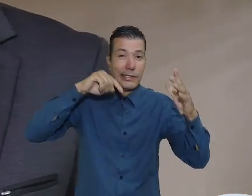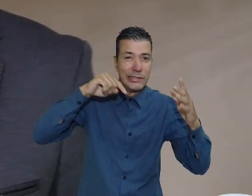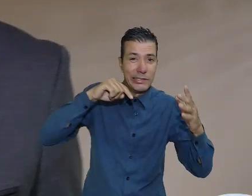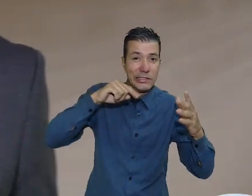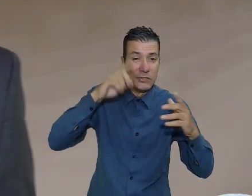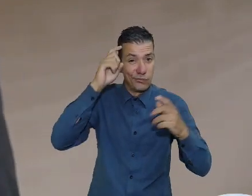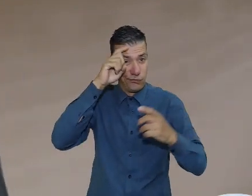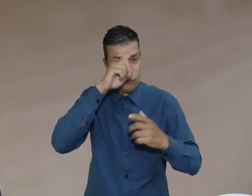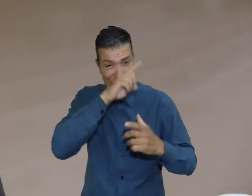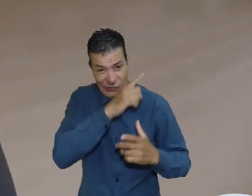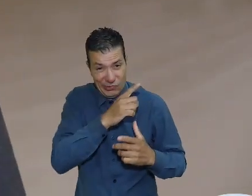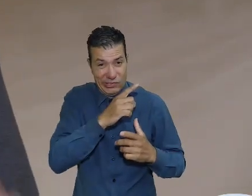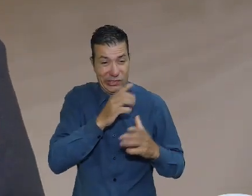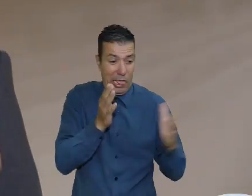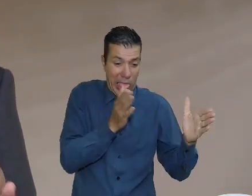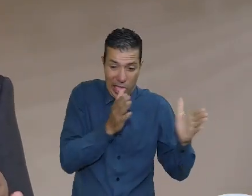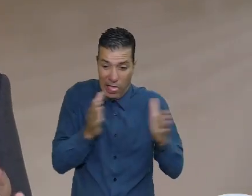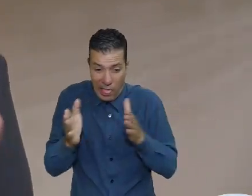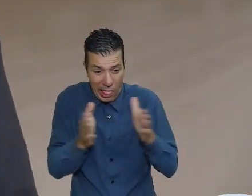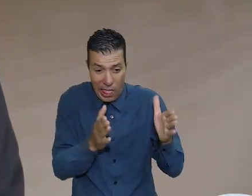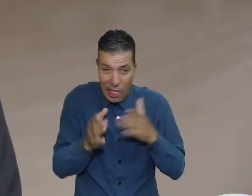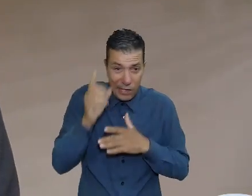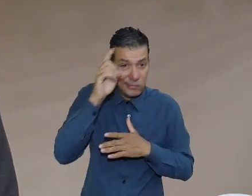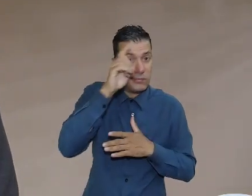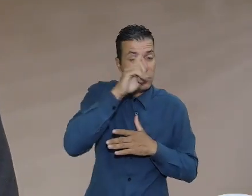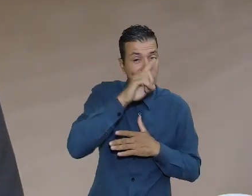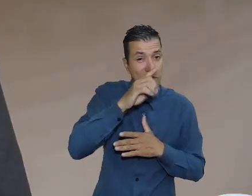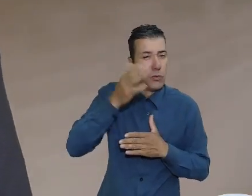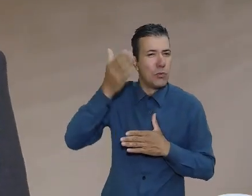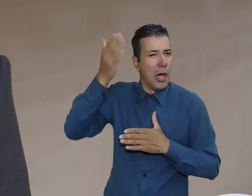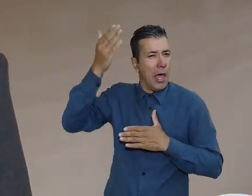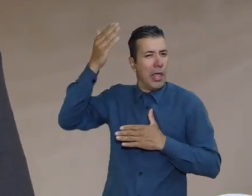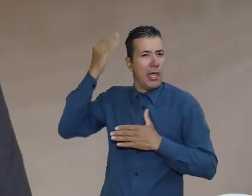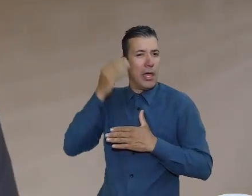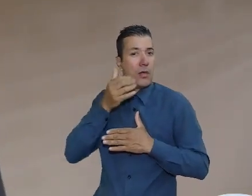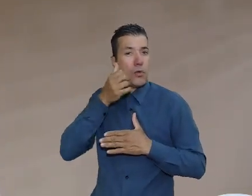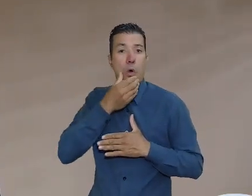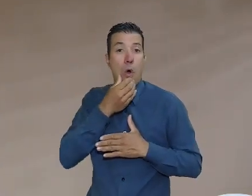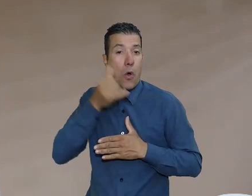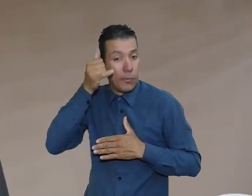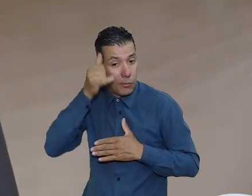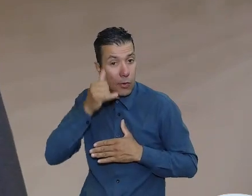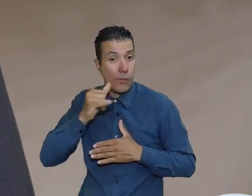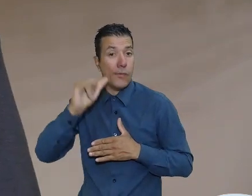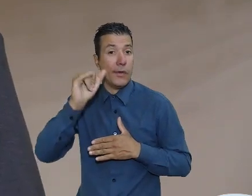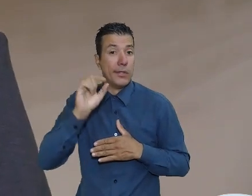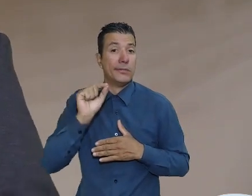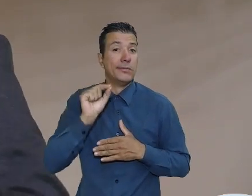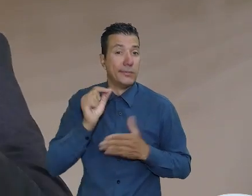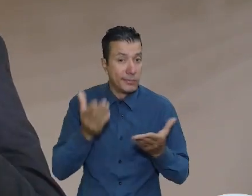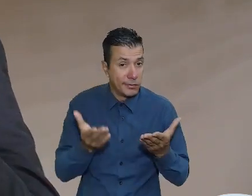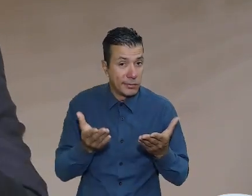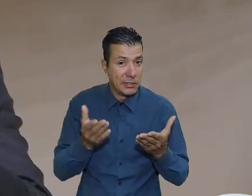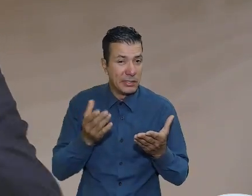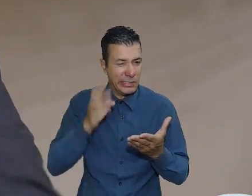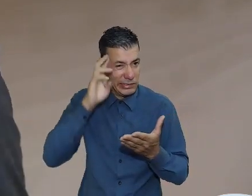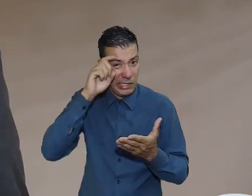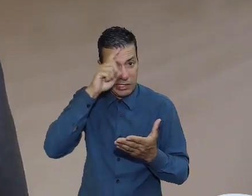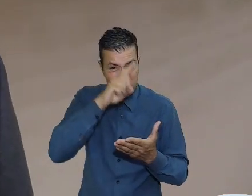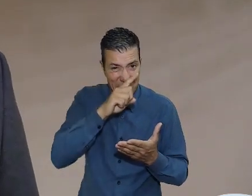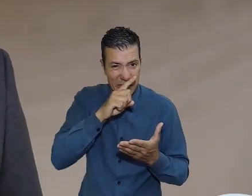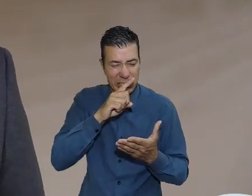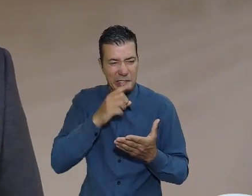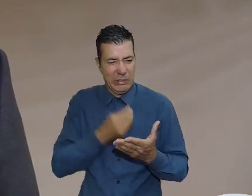períodos difíceis. Naquele tempo, o autor então aqui, o profeta, ele coloca: ainda que as coisas possam não ir